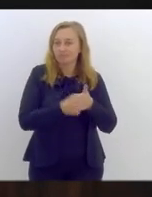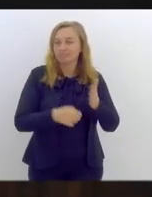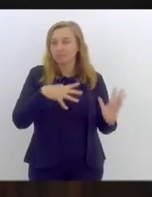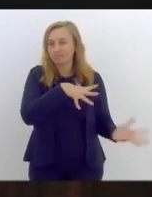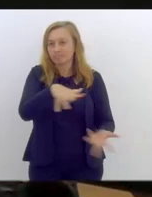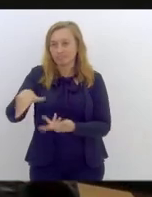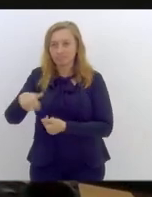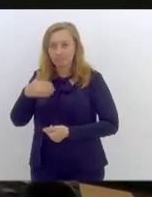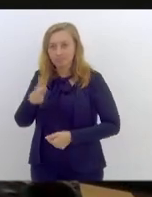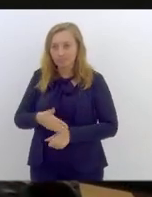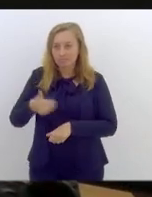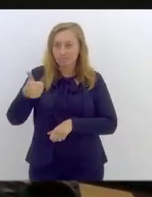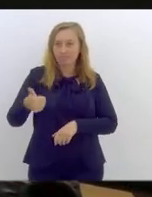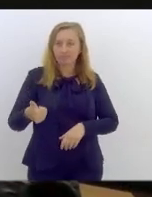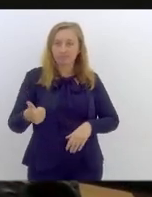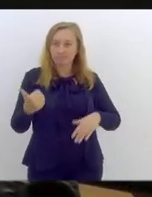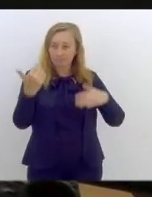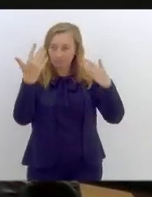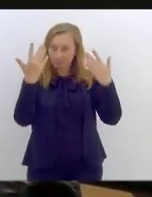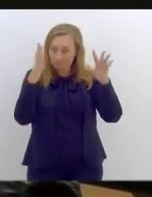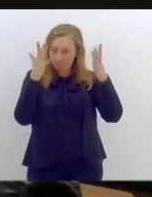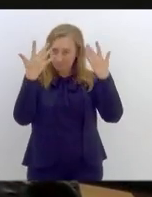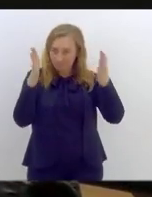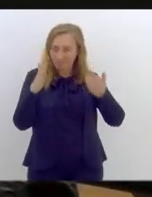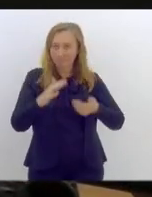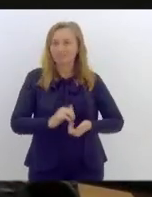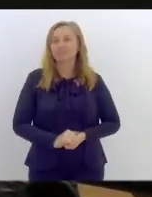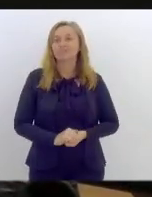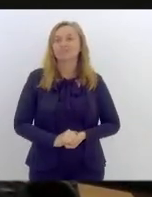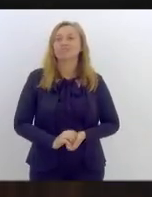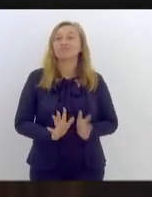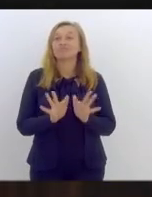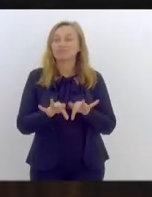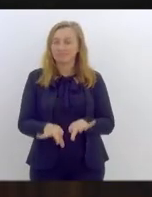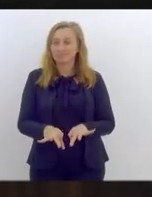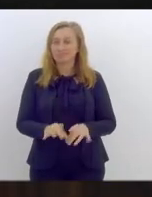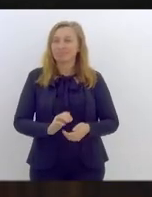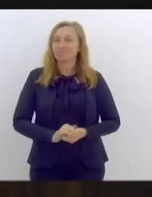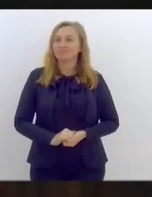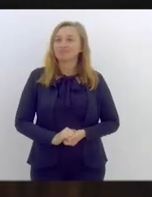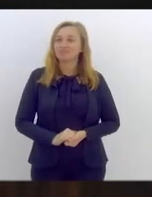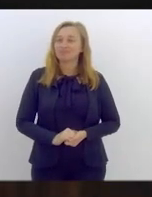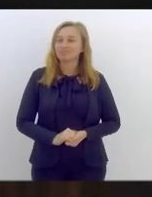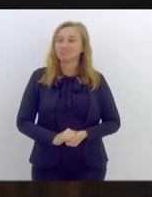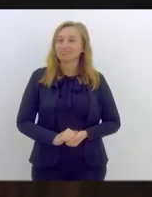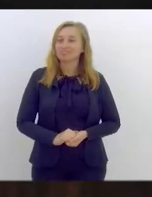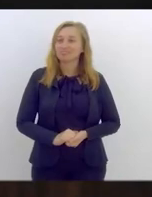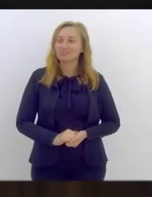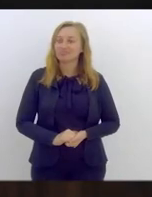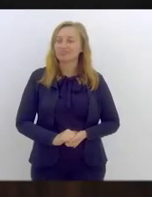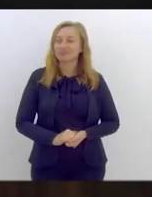melhor. Salve, salve, Valdenir. E a gente quer encerrar